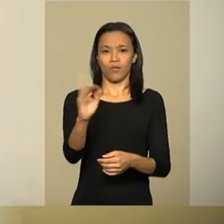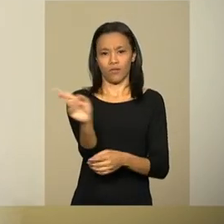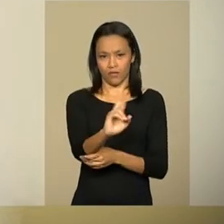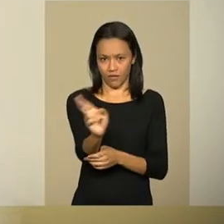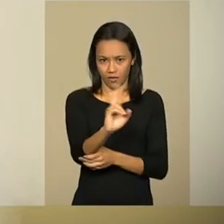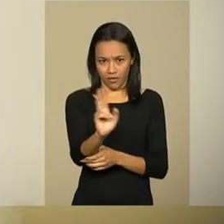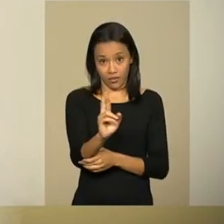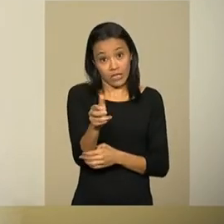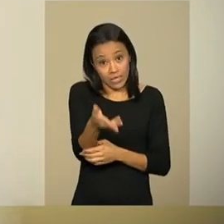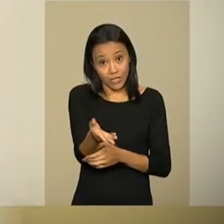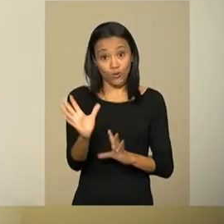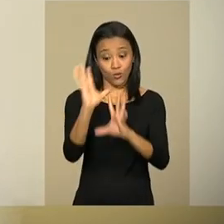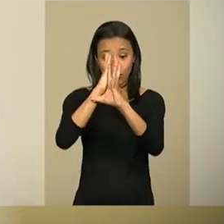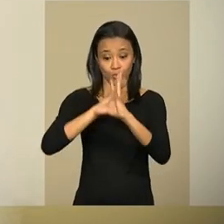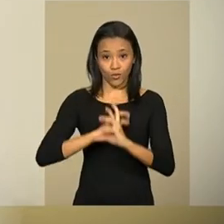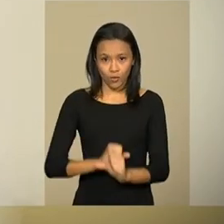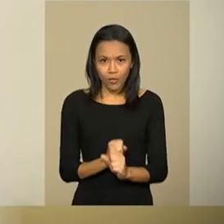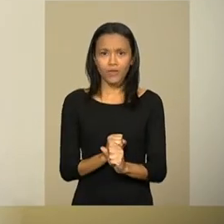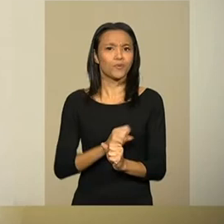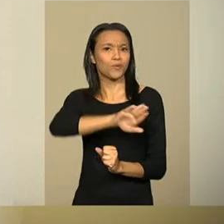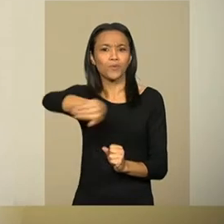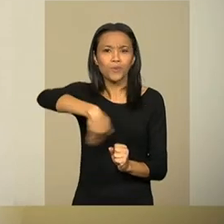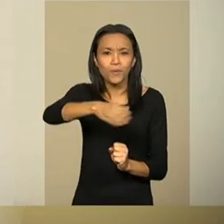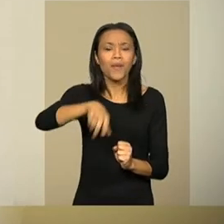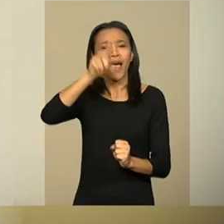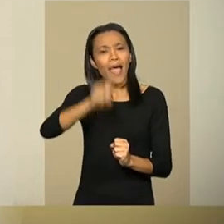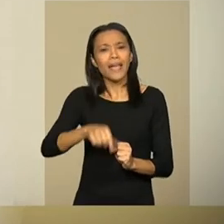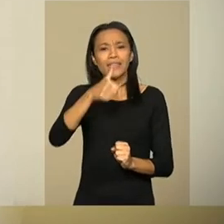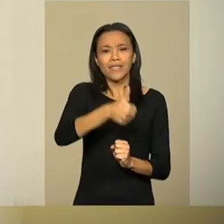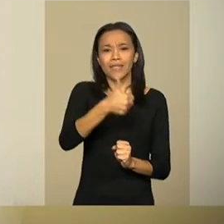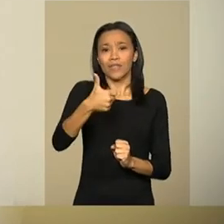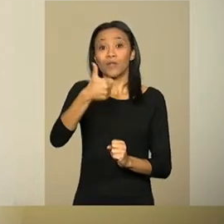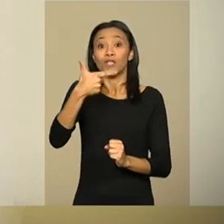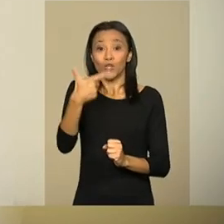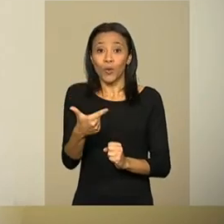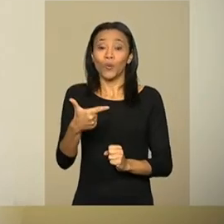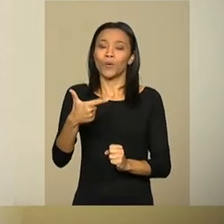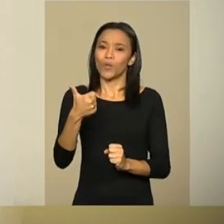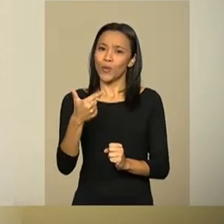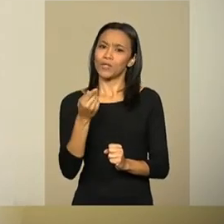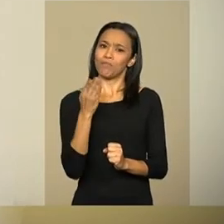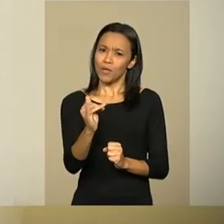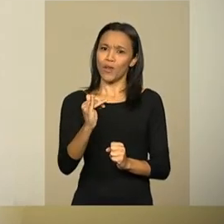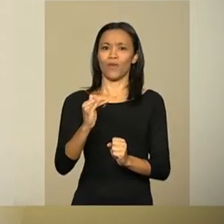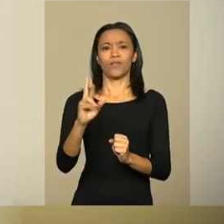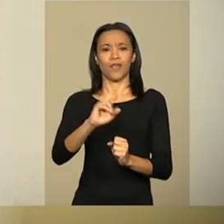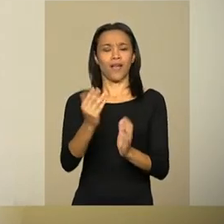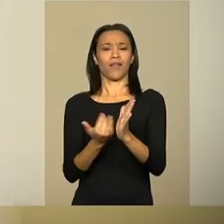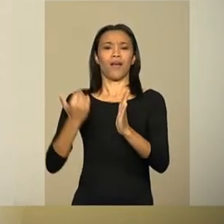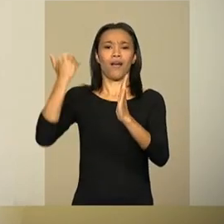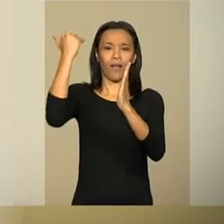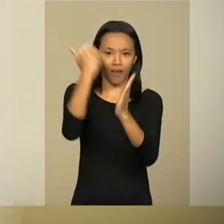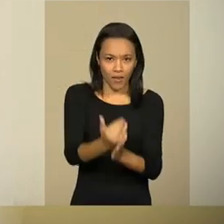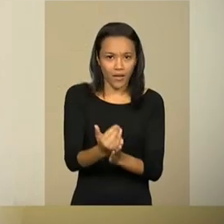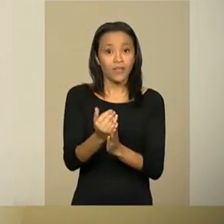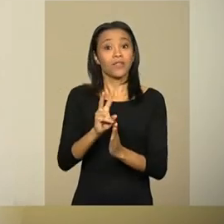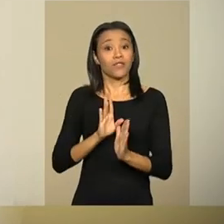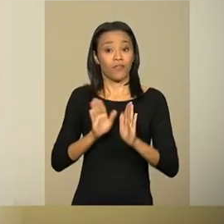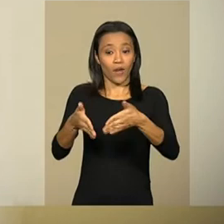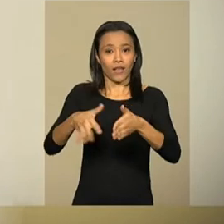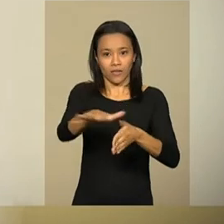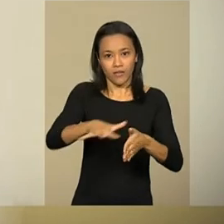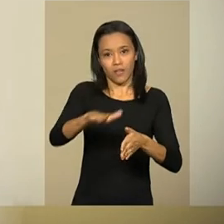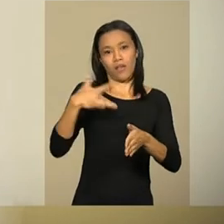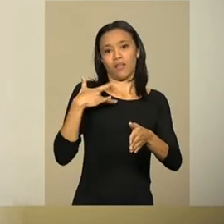isso tudo somado representam aquele 112 bilhões de reais a mais de recursos para as áreas de educação